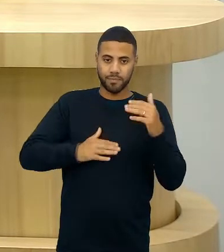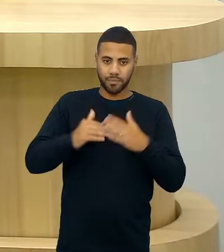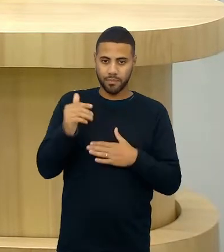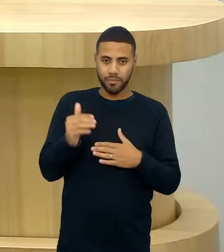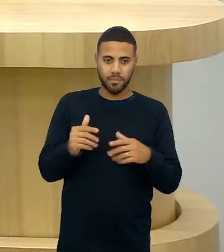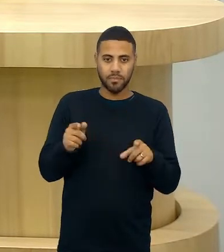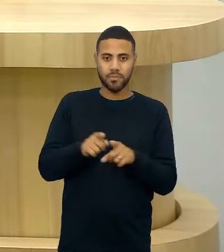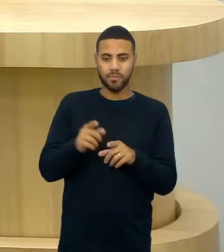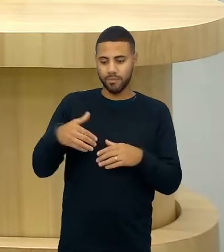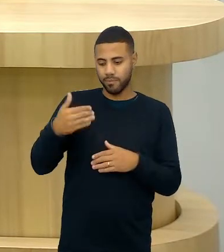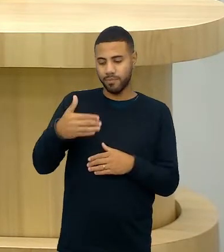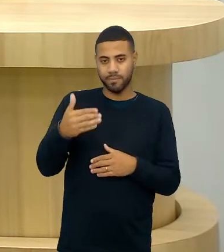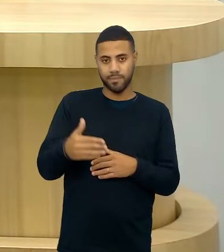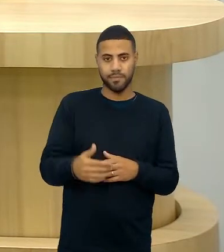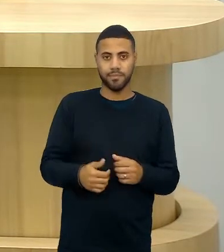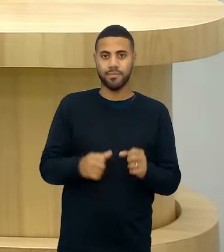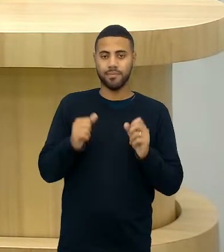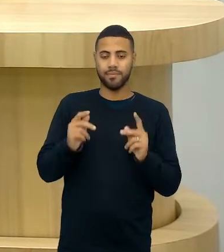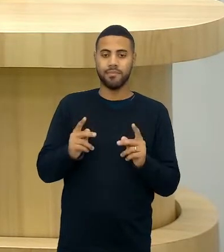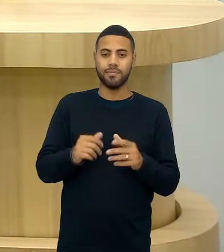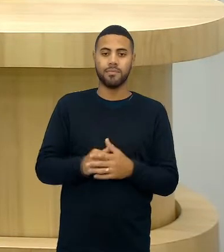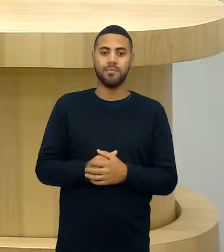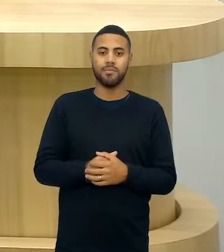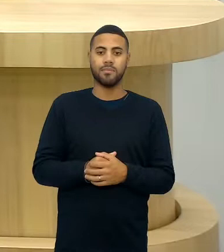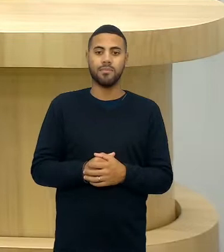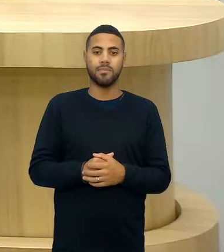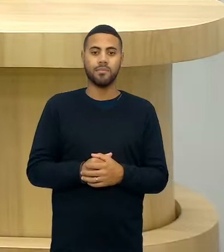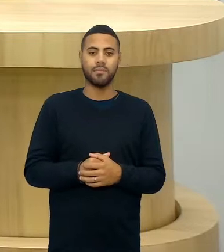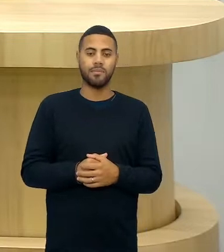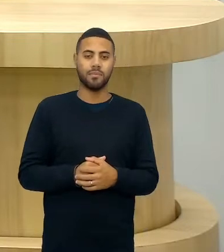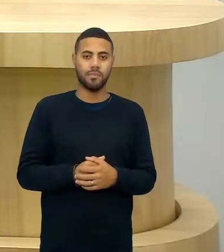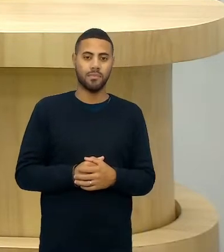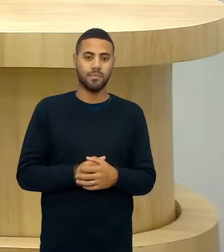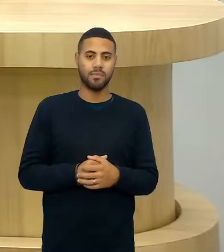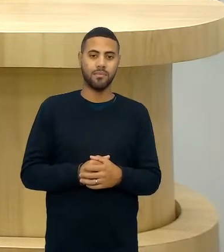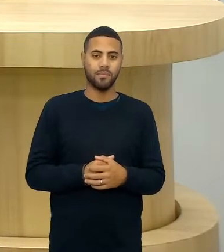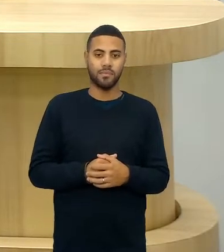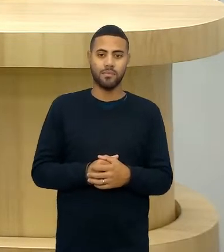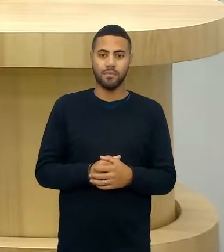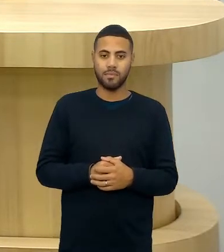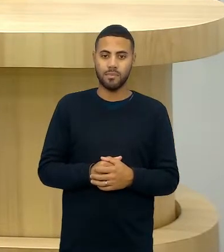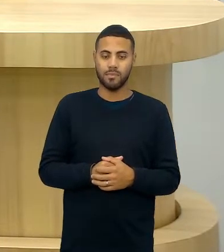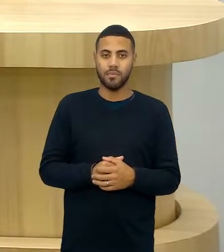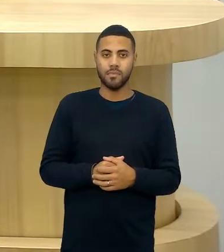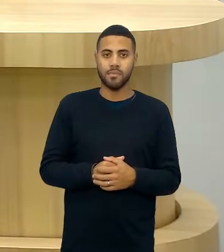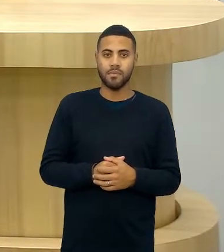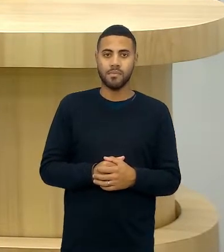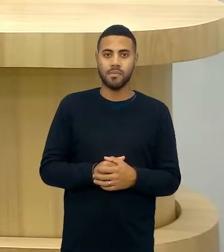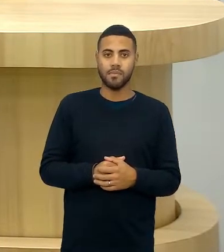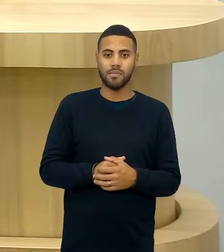no decorrer da nossa habilidade, tá? Do nosso componente, ok?